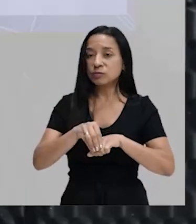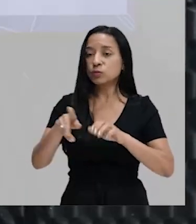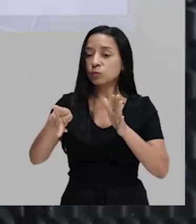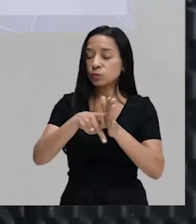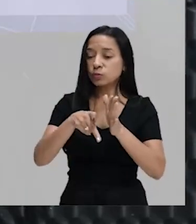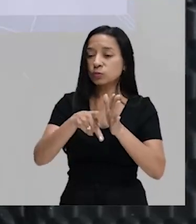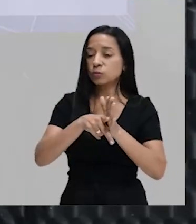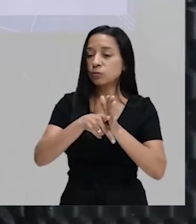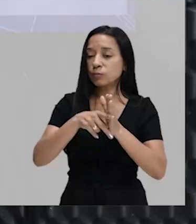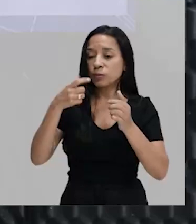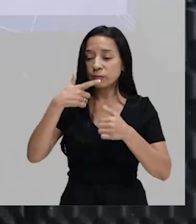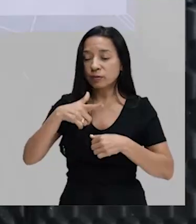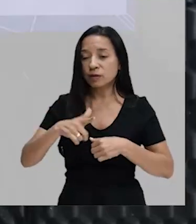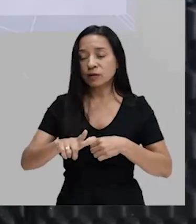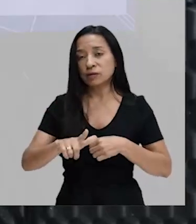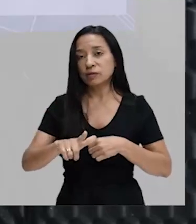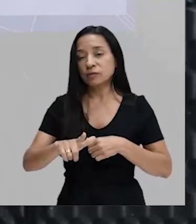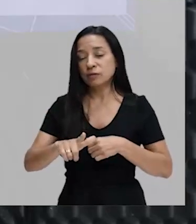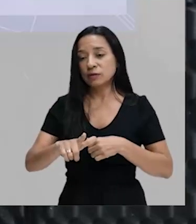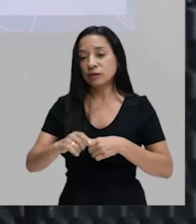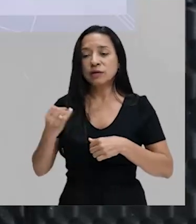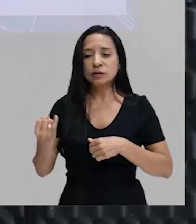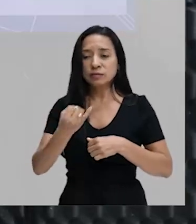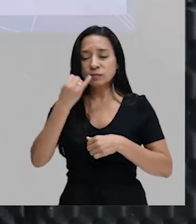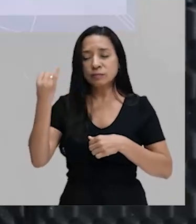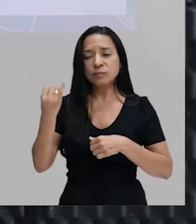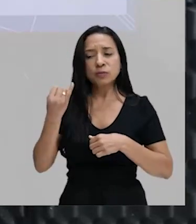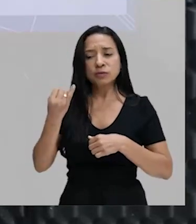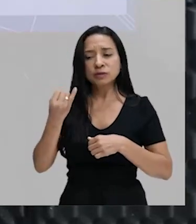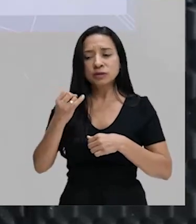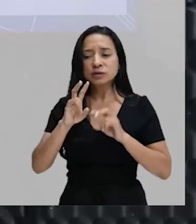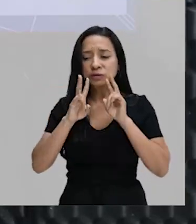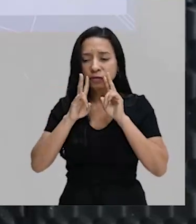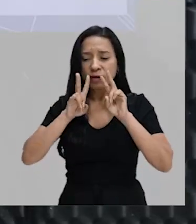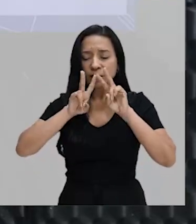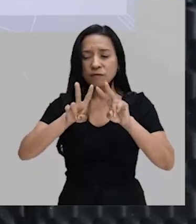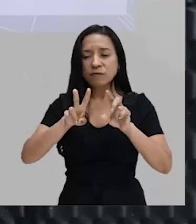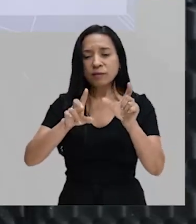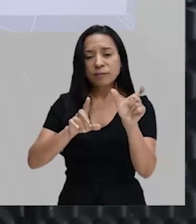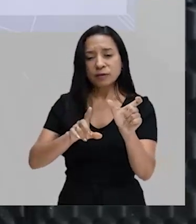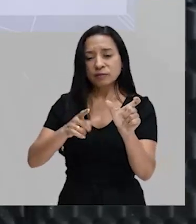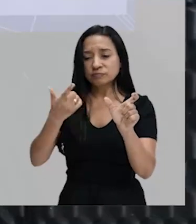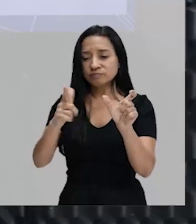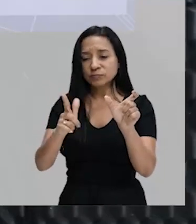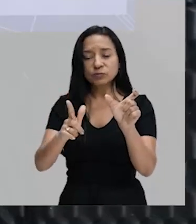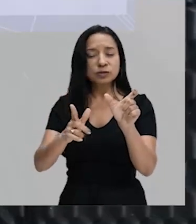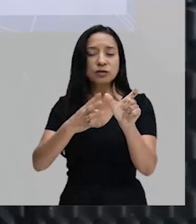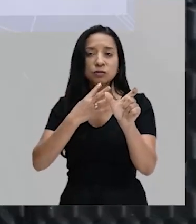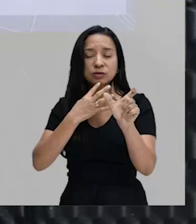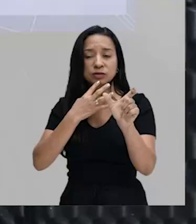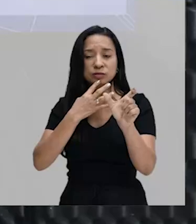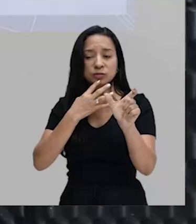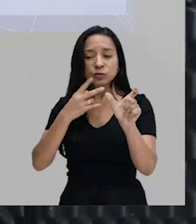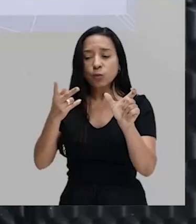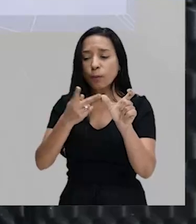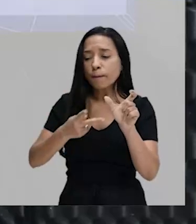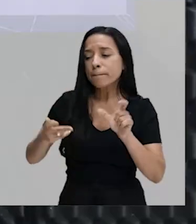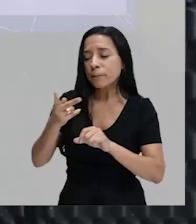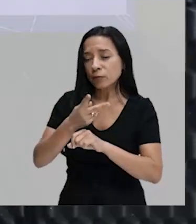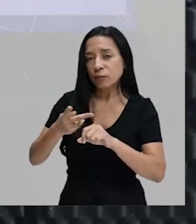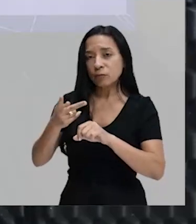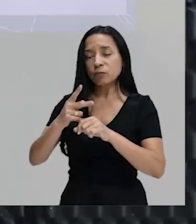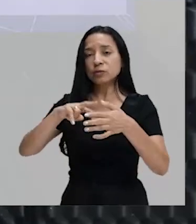é interessante que eu pegue palavras que eu não tenha conhecimento, que eu busque essas palavras, a sua